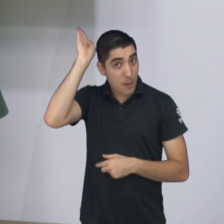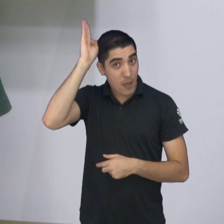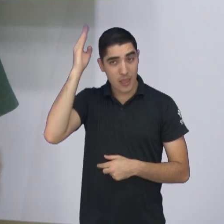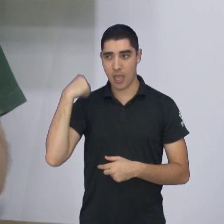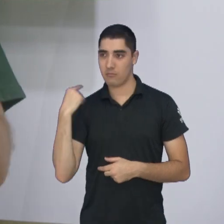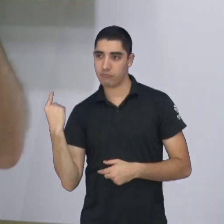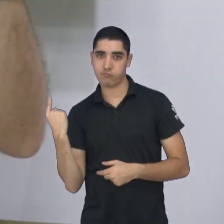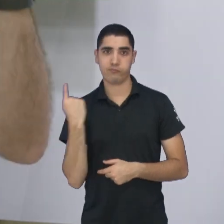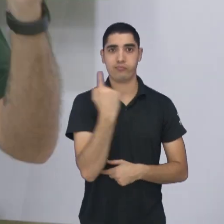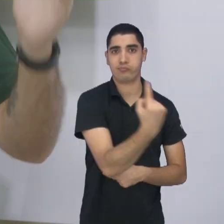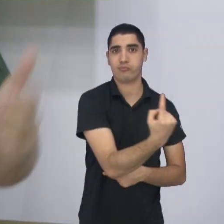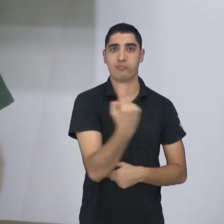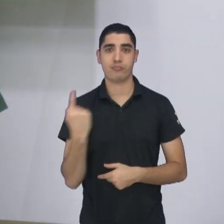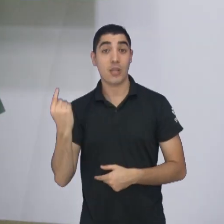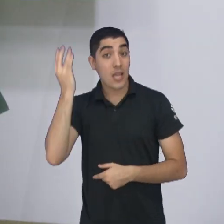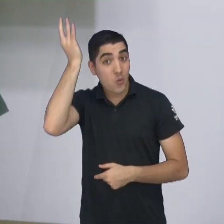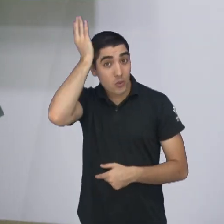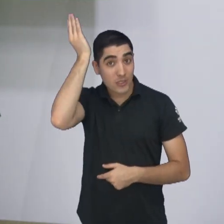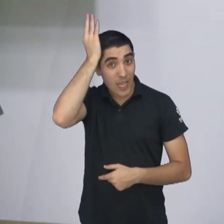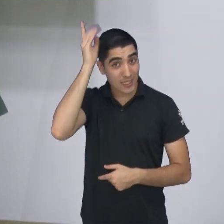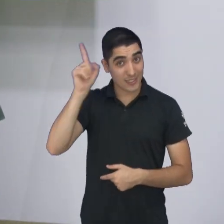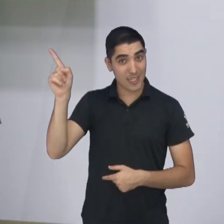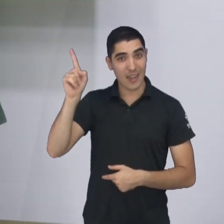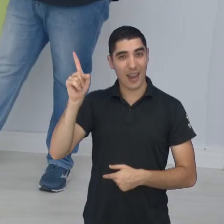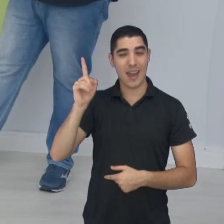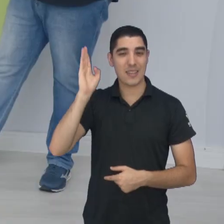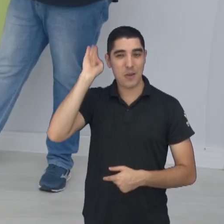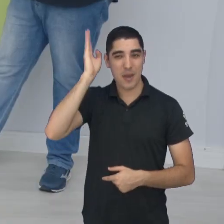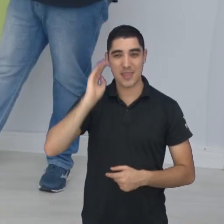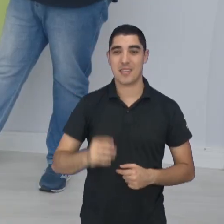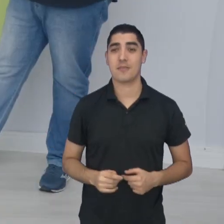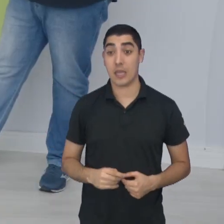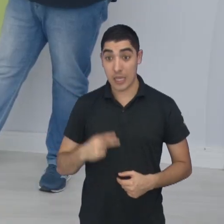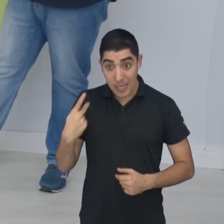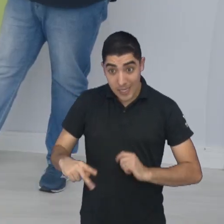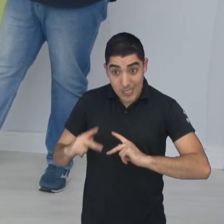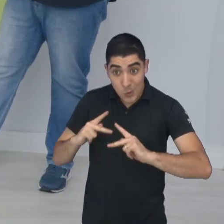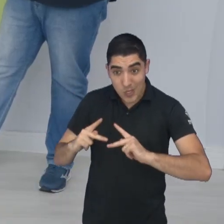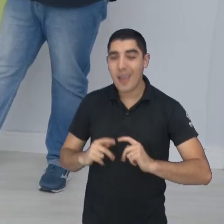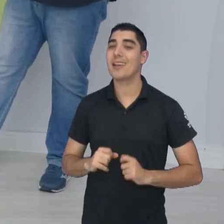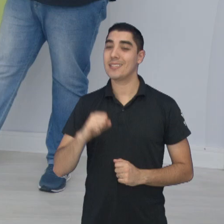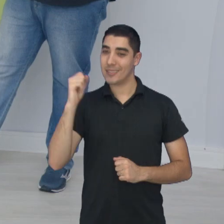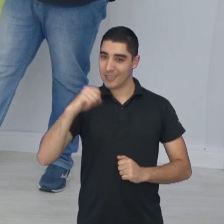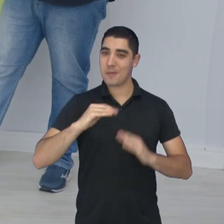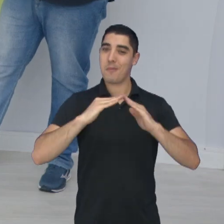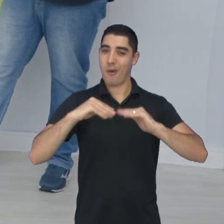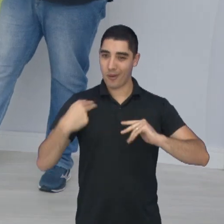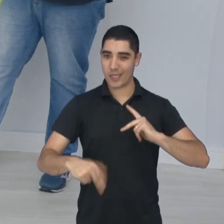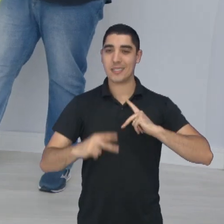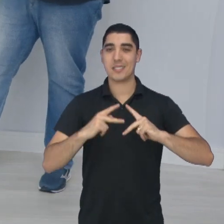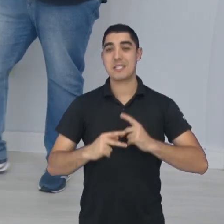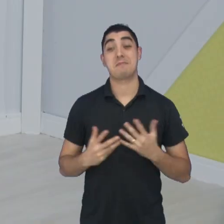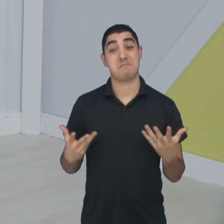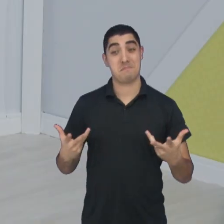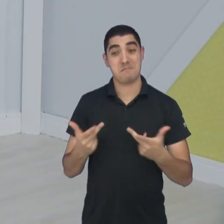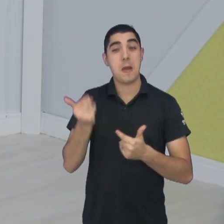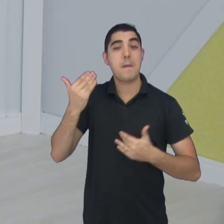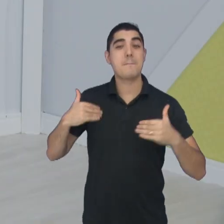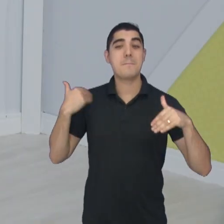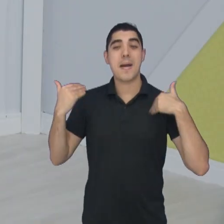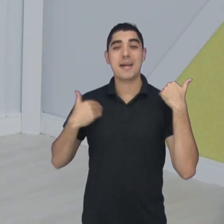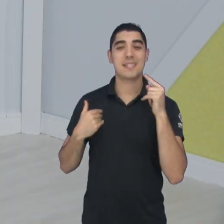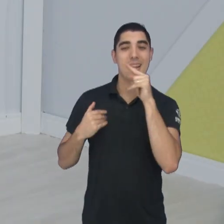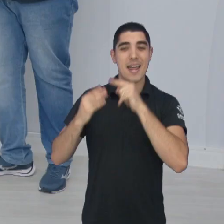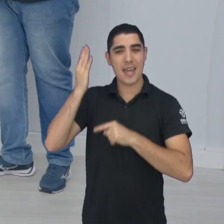trouxe do Sesc. Praticamente foi meu motorista particular durante um dia. E é daqui de São José? E é daqui de São José, exatamente. Que beleza. Passeando lá em Taubaté,